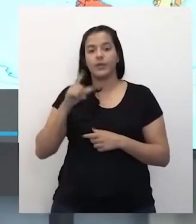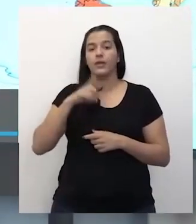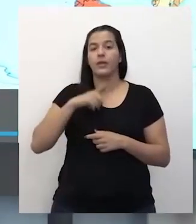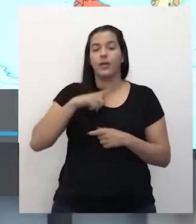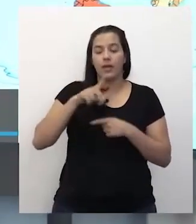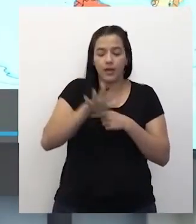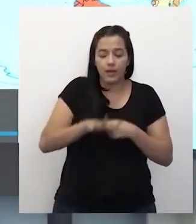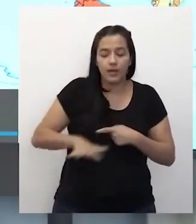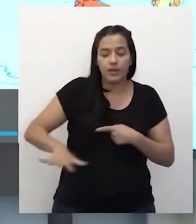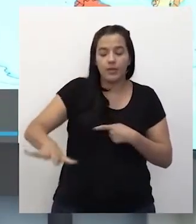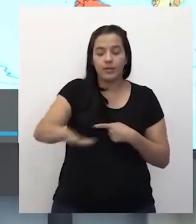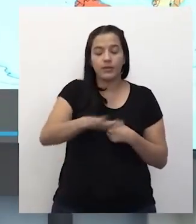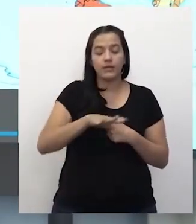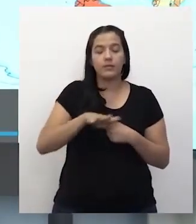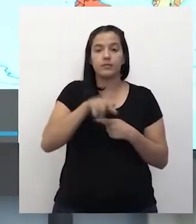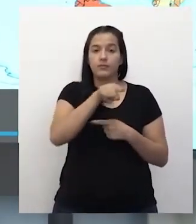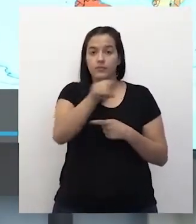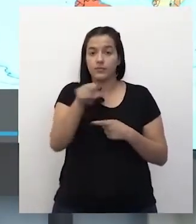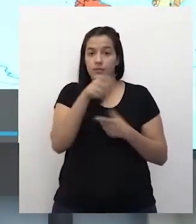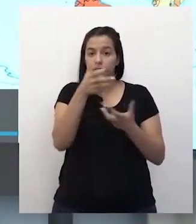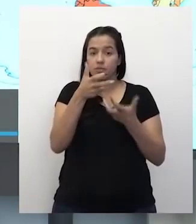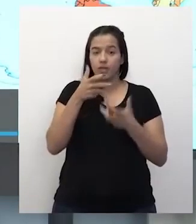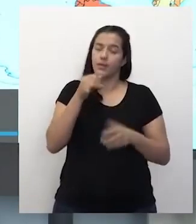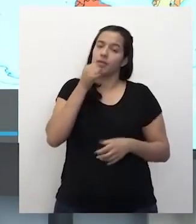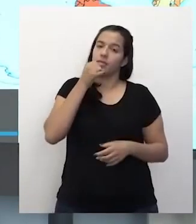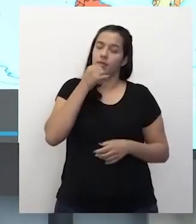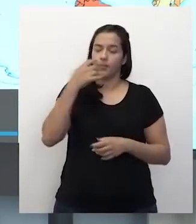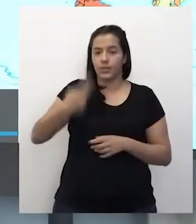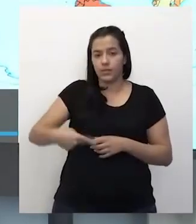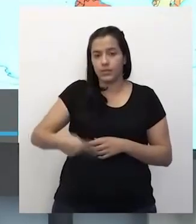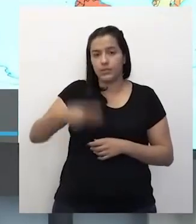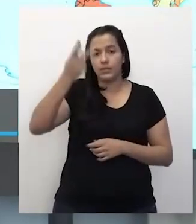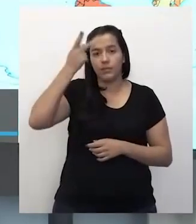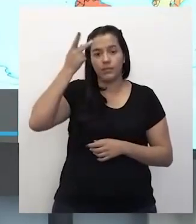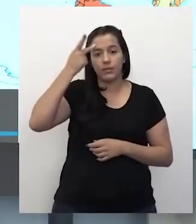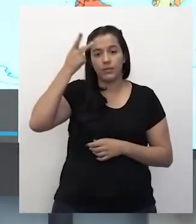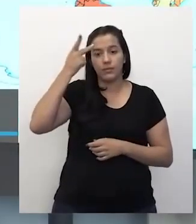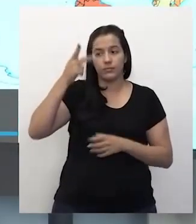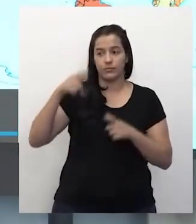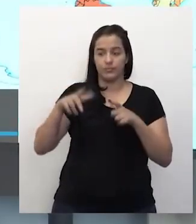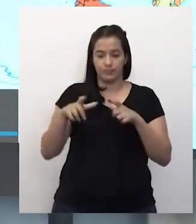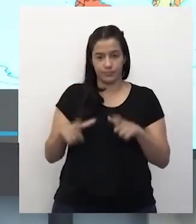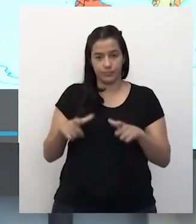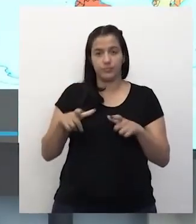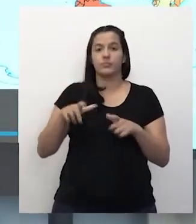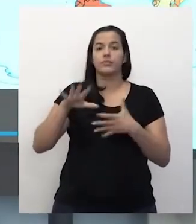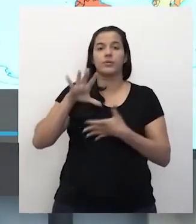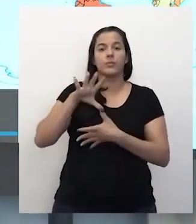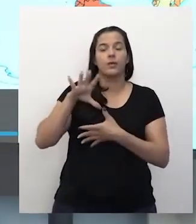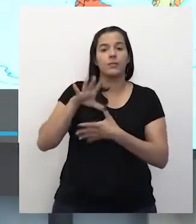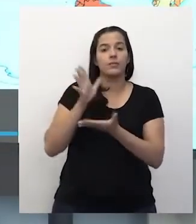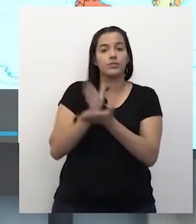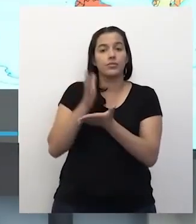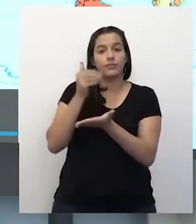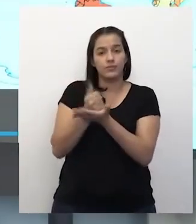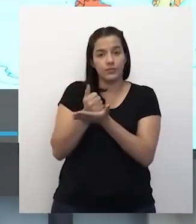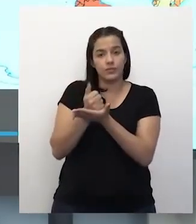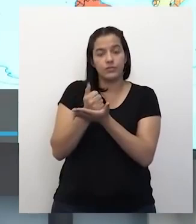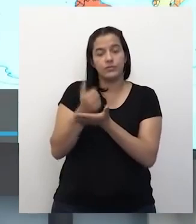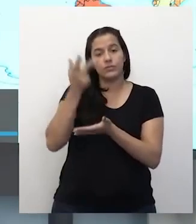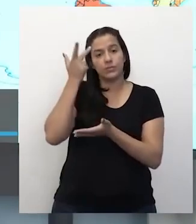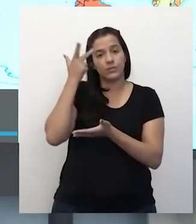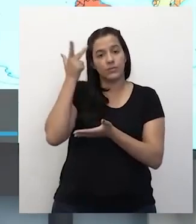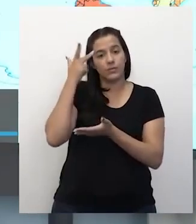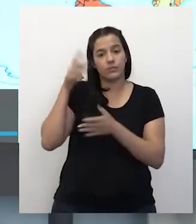área do território que você quer. Posso pegar a cidade de São Paulo, por exemplo. Divido a população da cidade de São Paulo pela sua área, e aí você tem habitantes